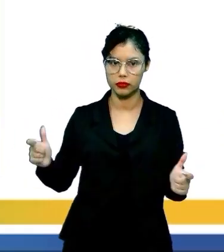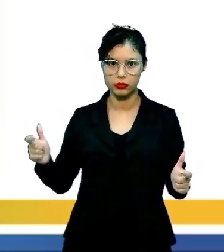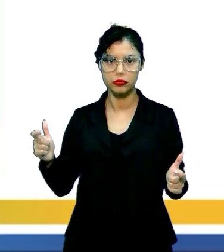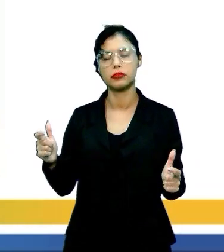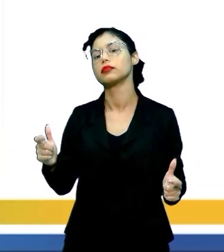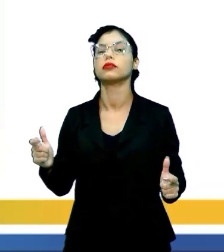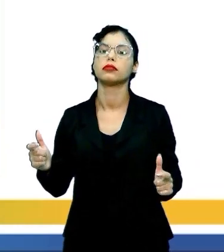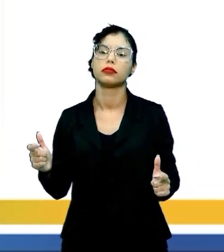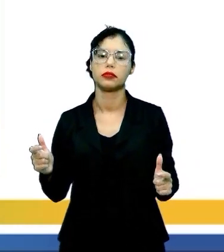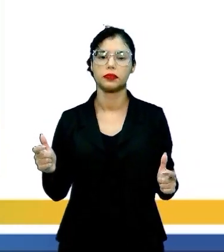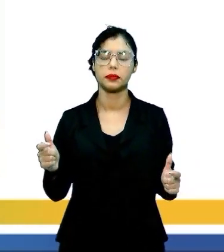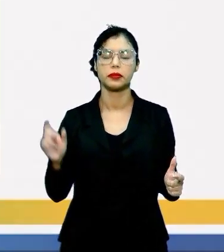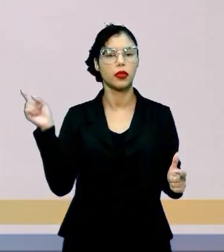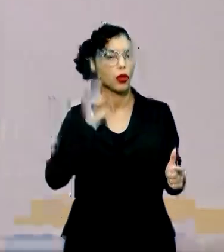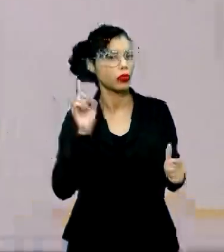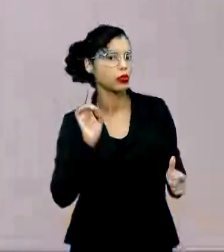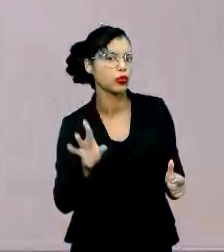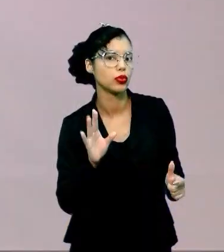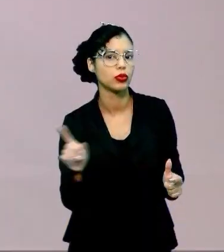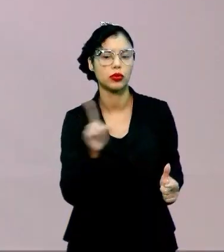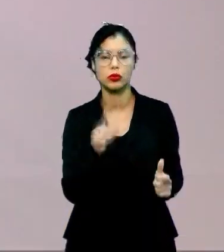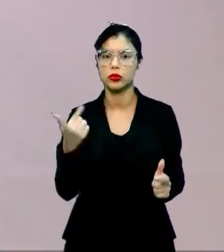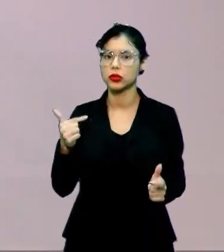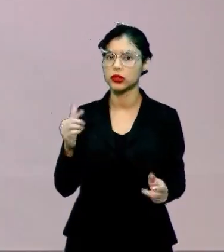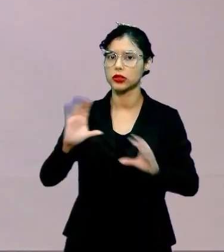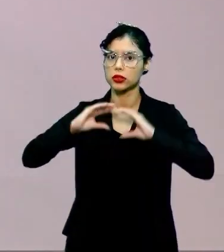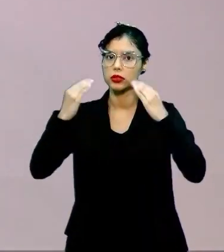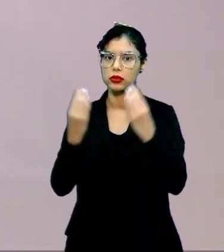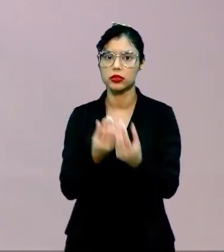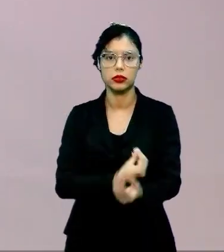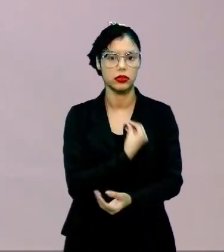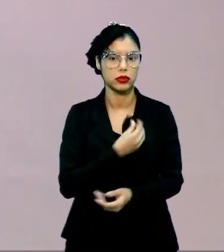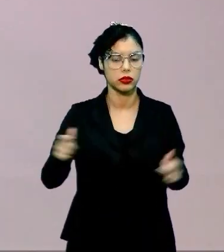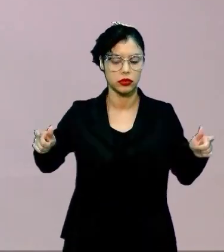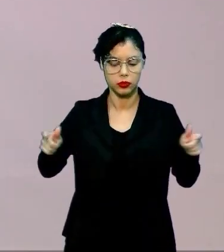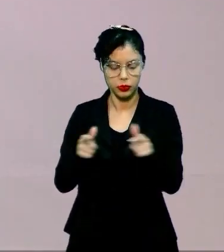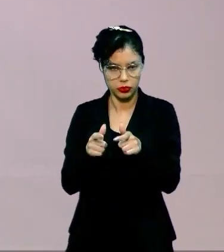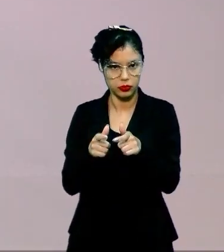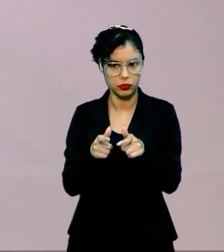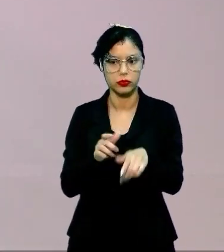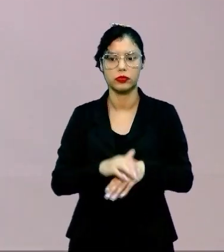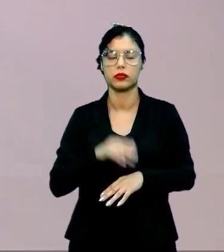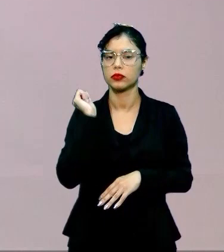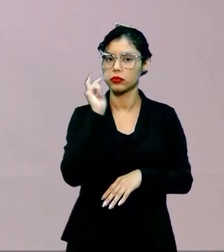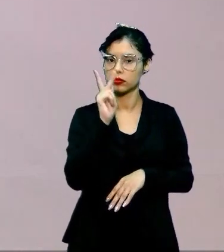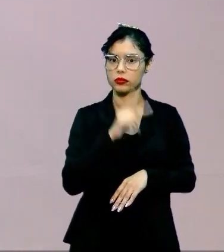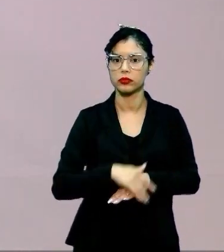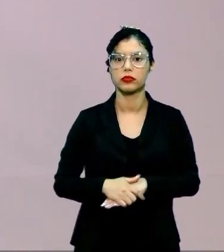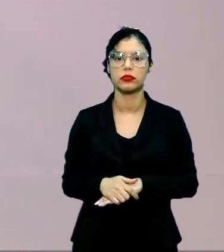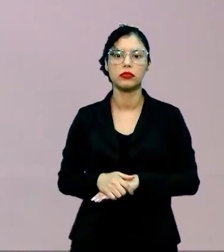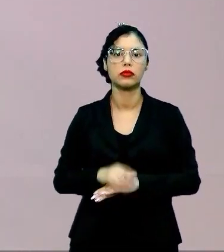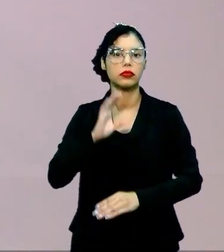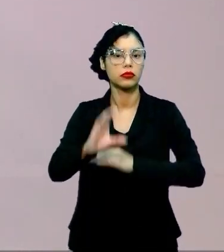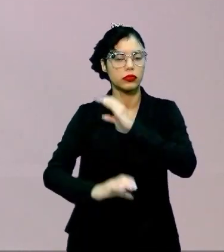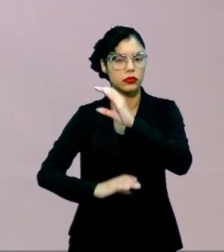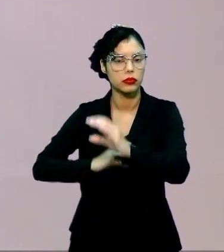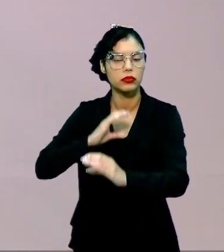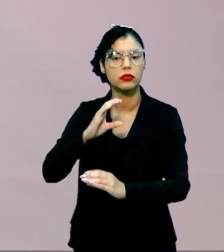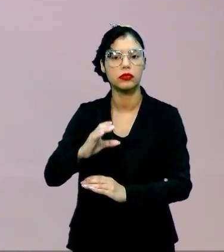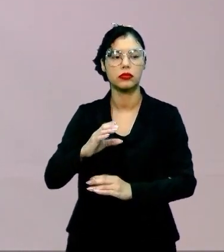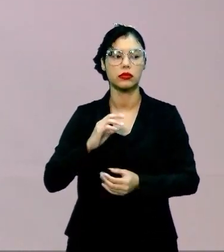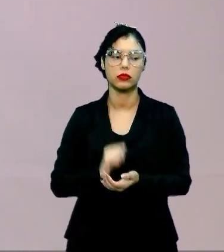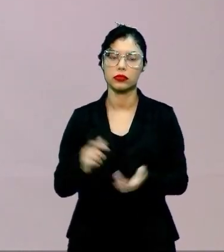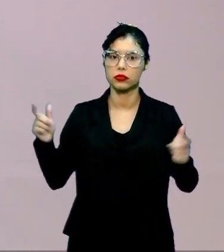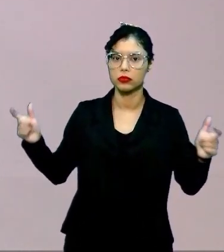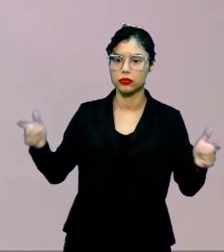água. Não participou de ser vivo, é o pequeno ciclo da água. Ok? Esse